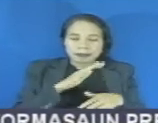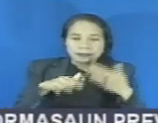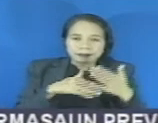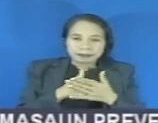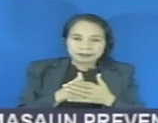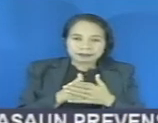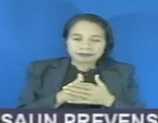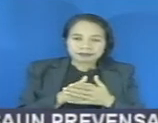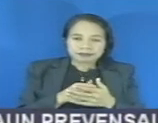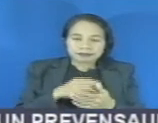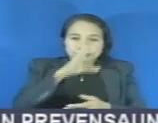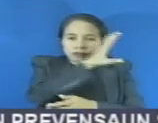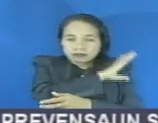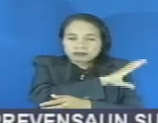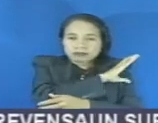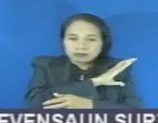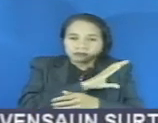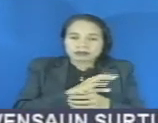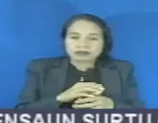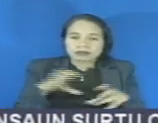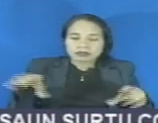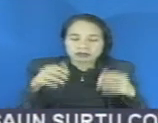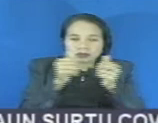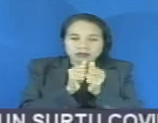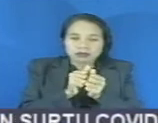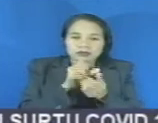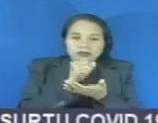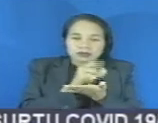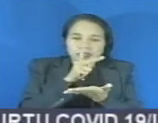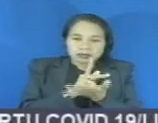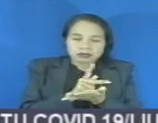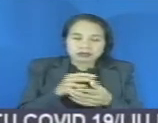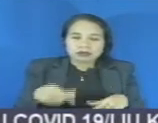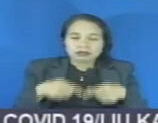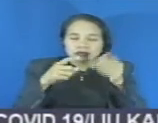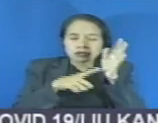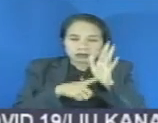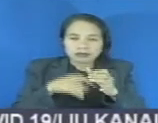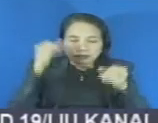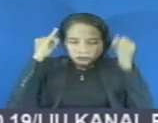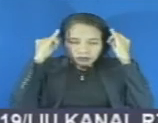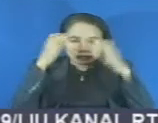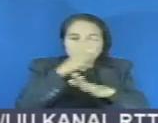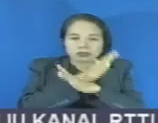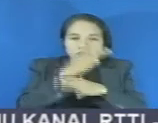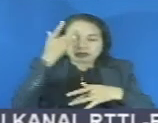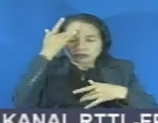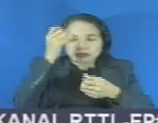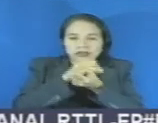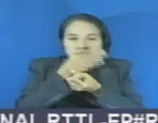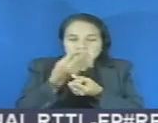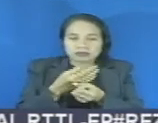Telespectadores, Cruz Vermelha Timor-Leste coopera com o secretário de Estado de Comunicação Social, onde força a informação prevenção surto